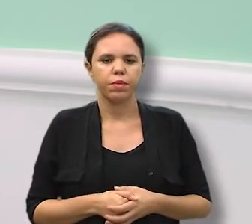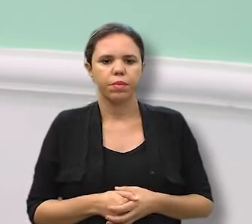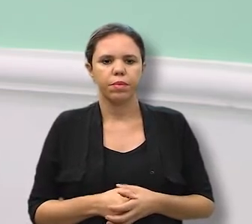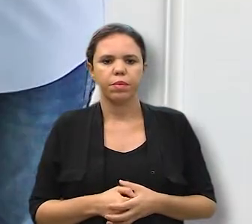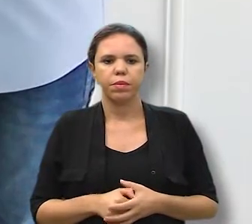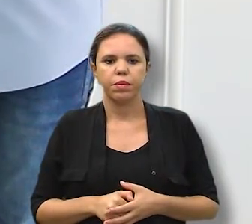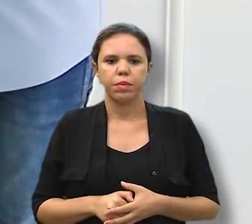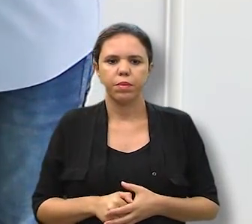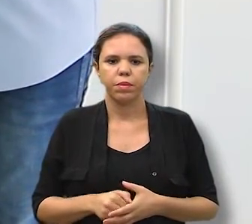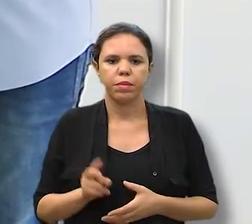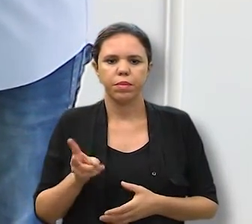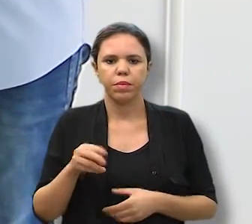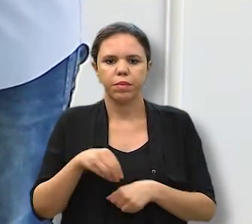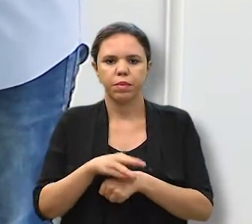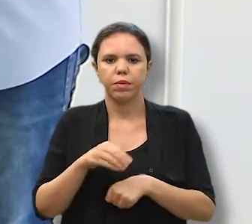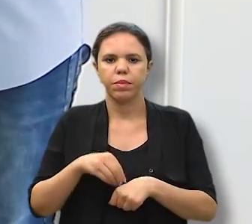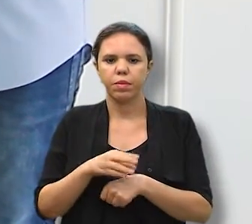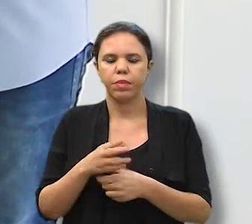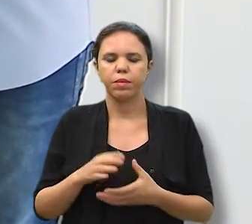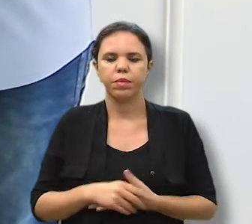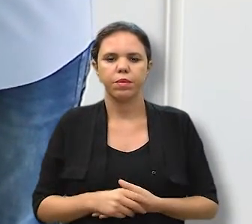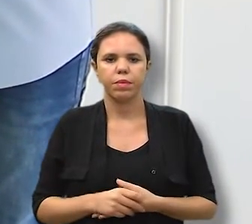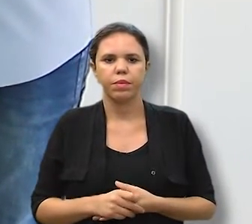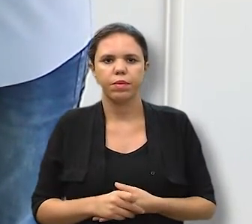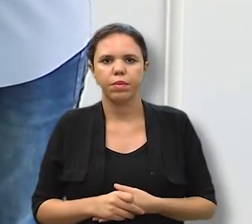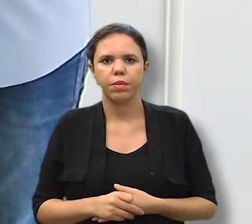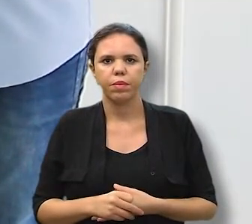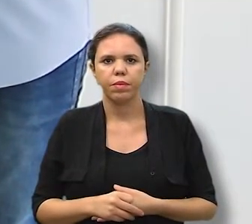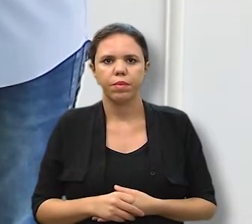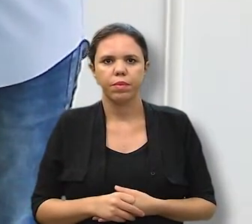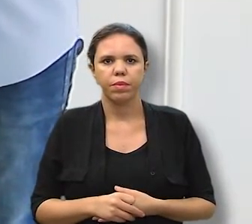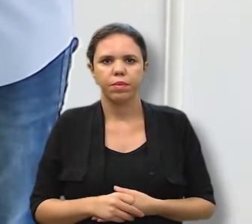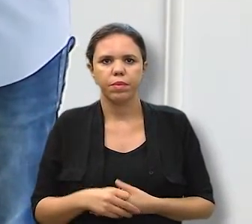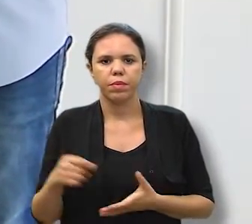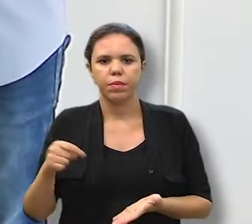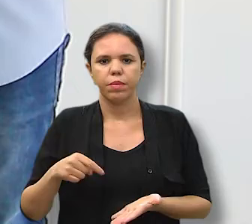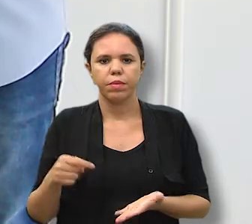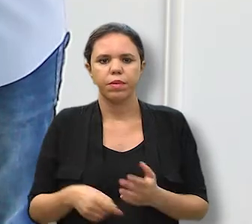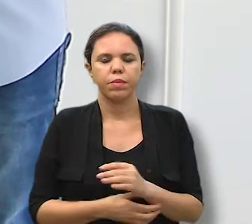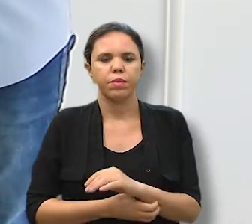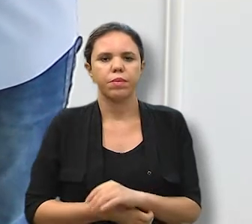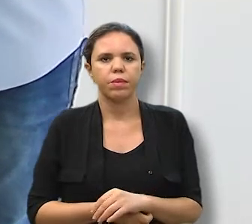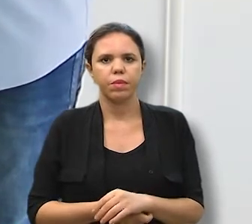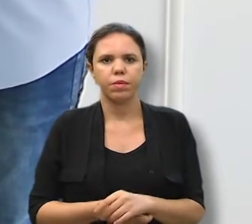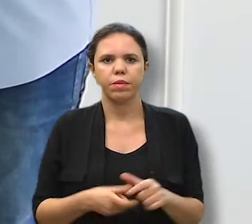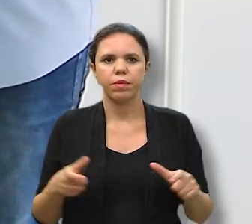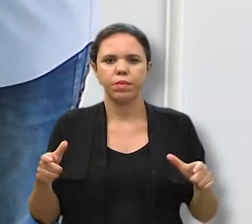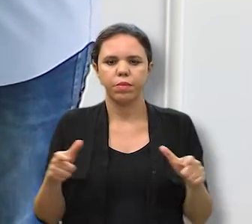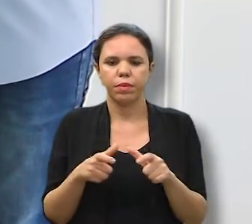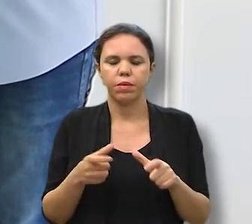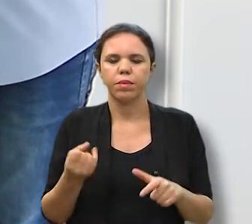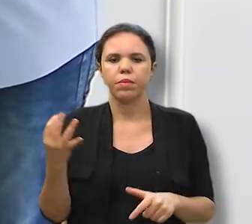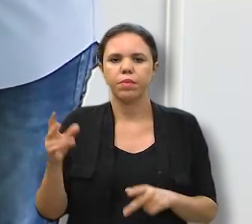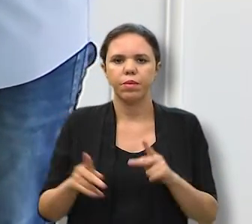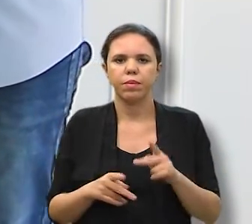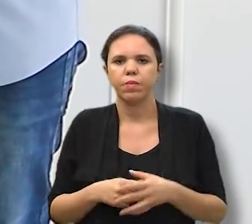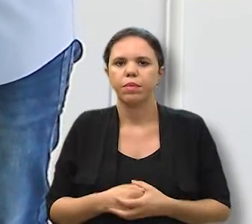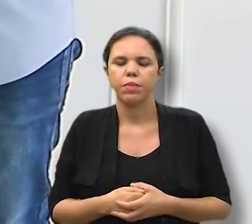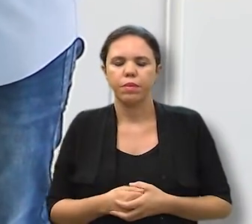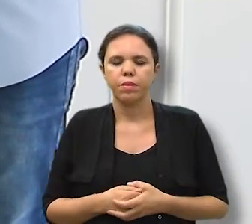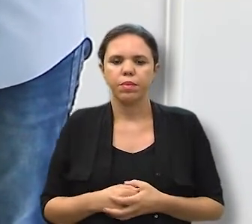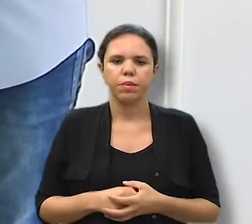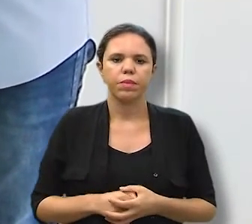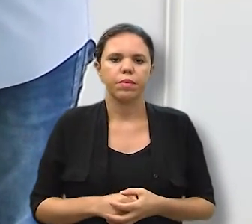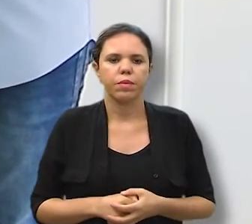gente lá e a gente sempre tá passando dicas para vocês. Rogério, esse daqui Para esse tamanho, é uma porção para quantas pessoas?